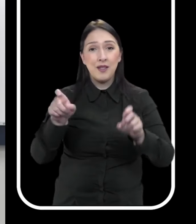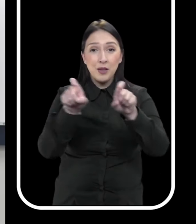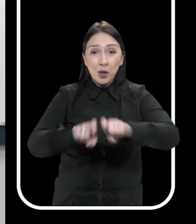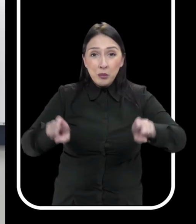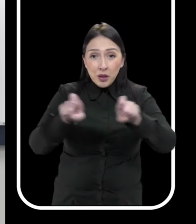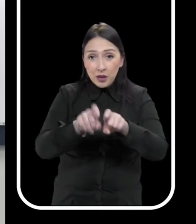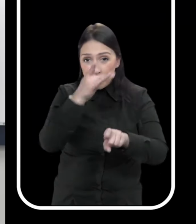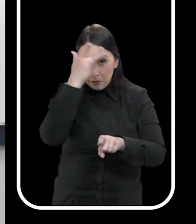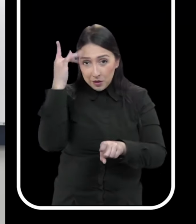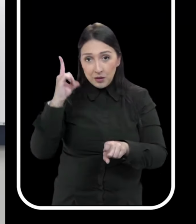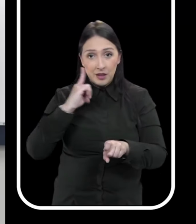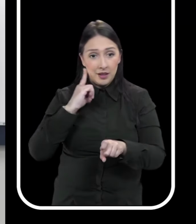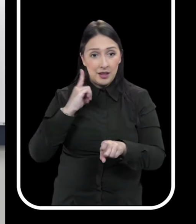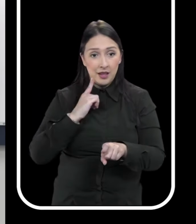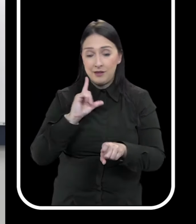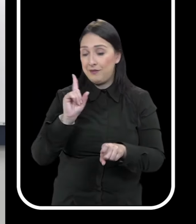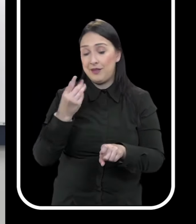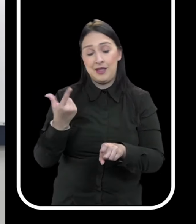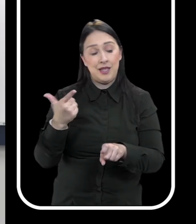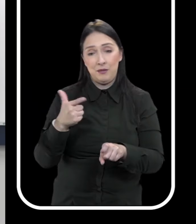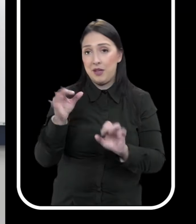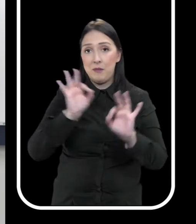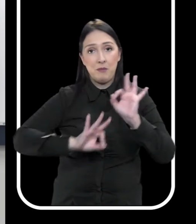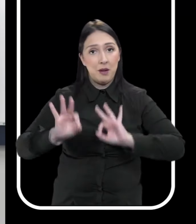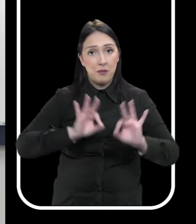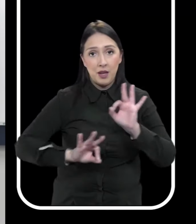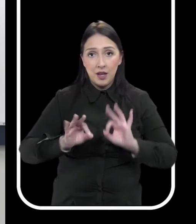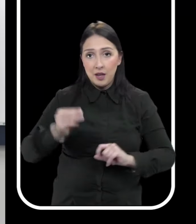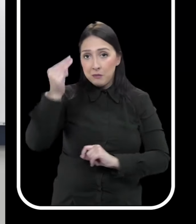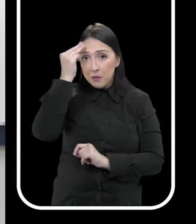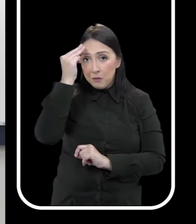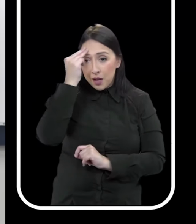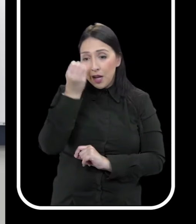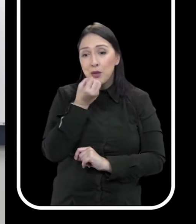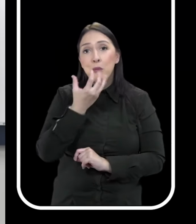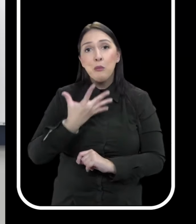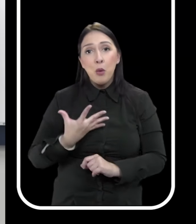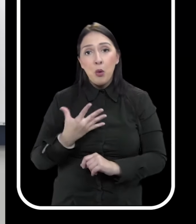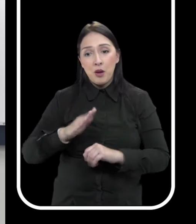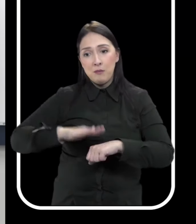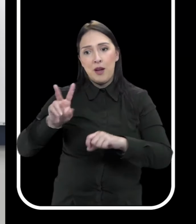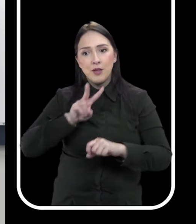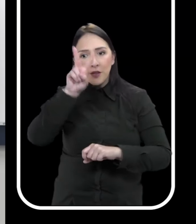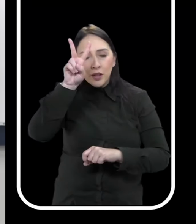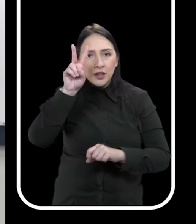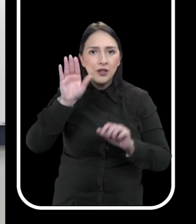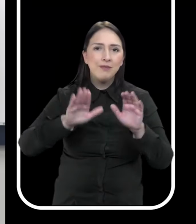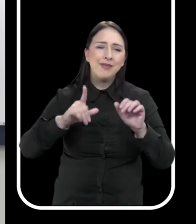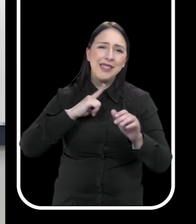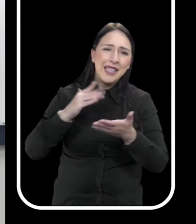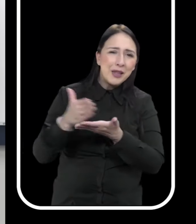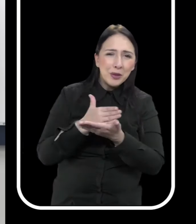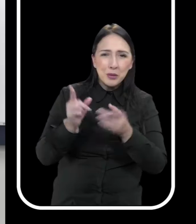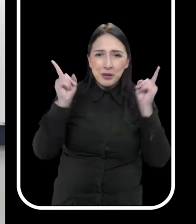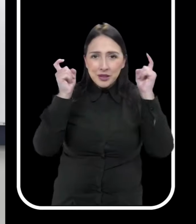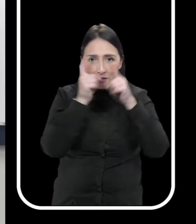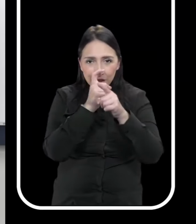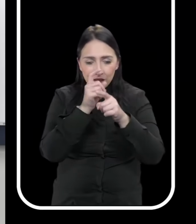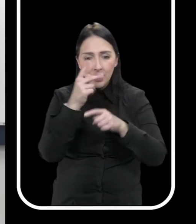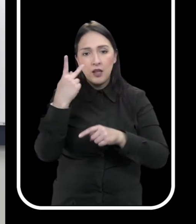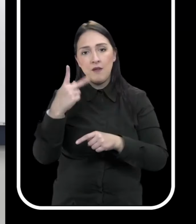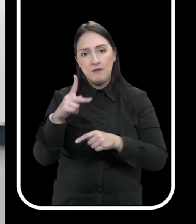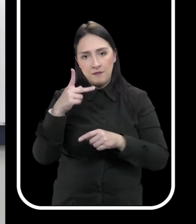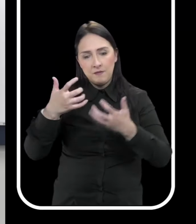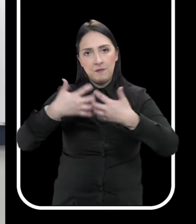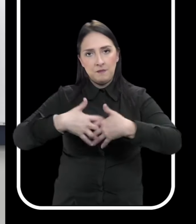no computador que a pessoa tem, que não está preparado com uma memória gráfica um pouco mais poderosa, ele tem alguma